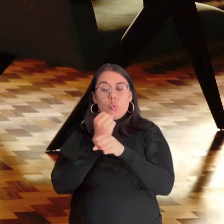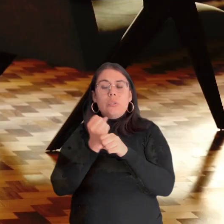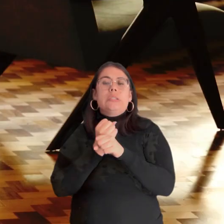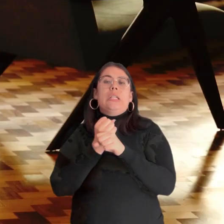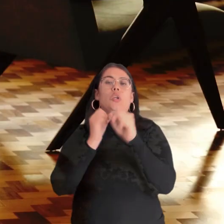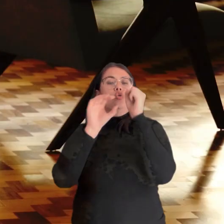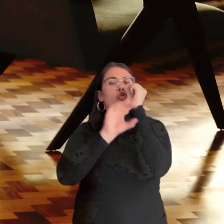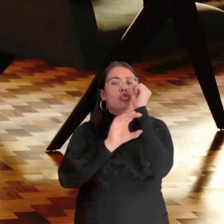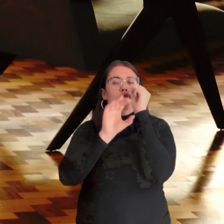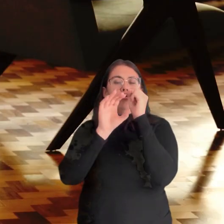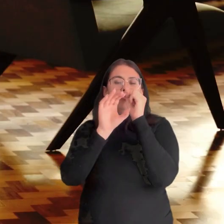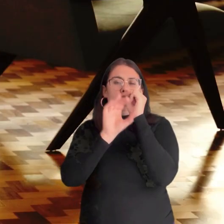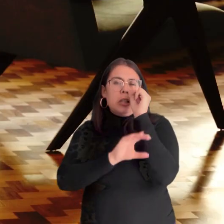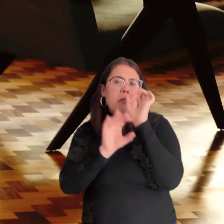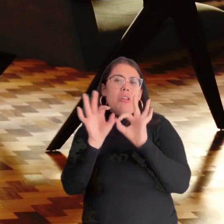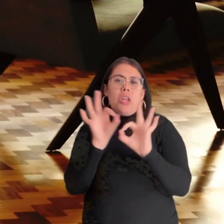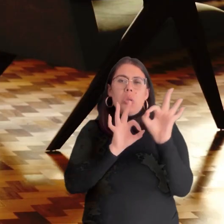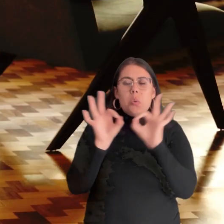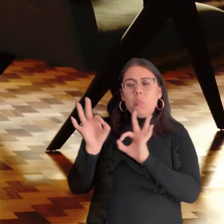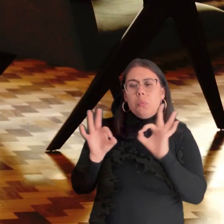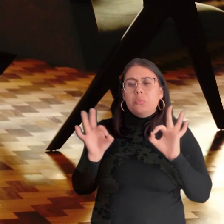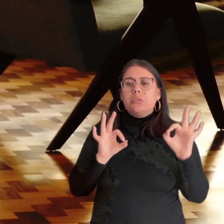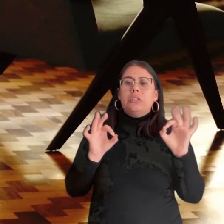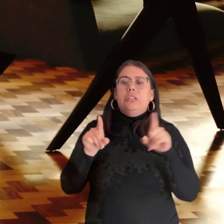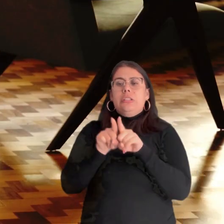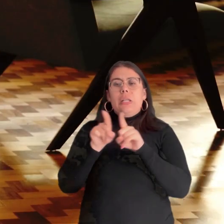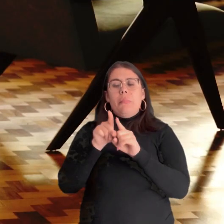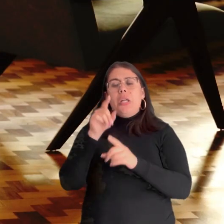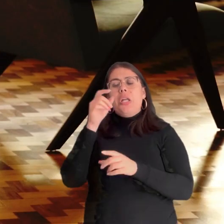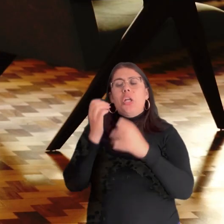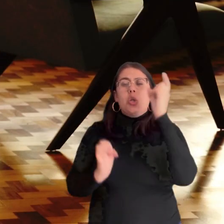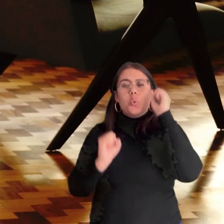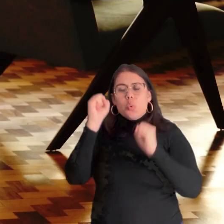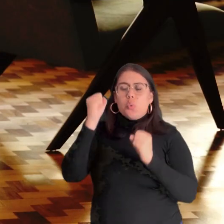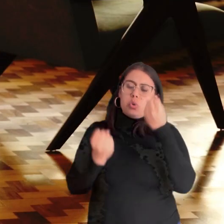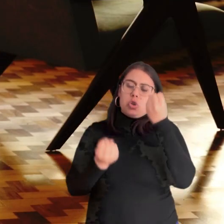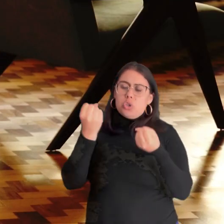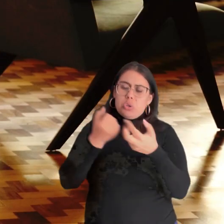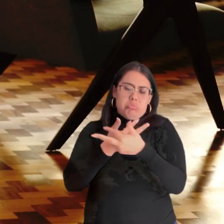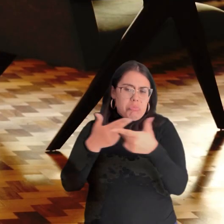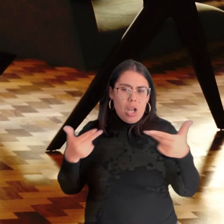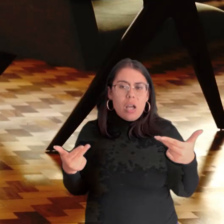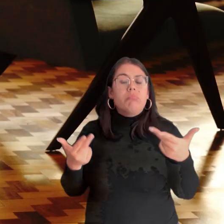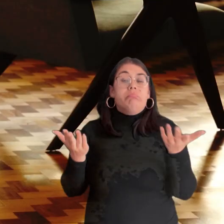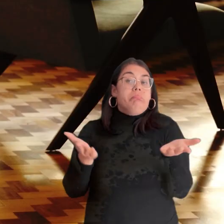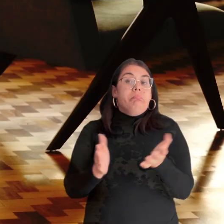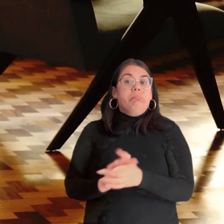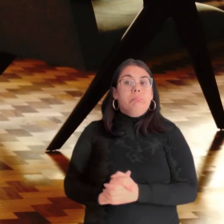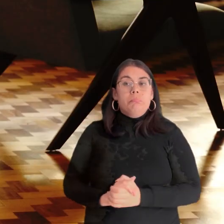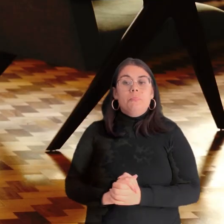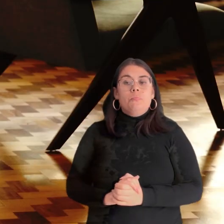vindo também e tal. E os Jardins era um bairro